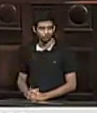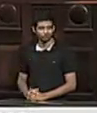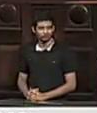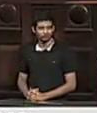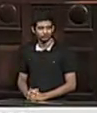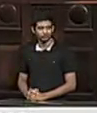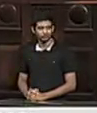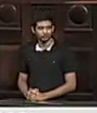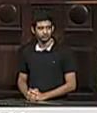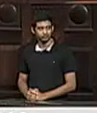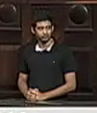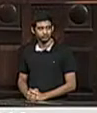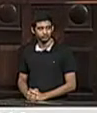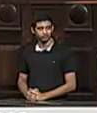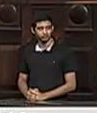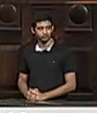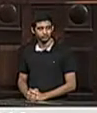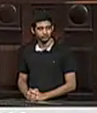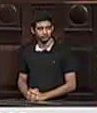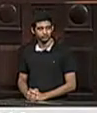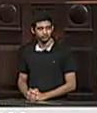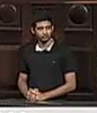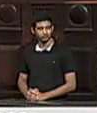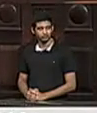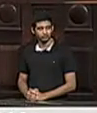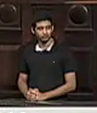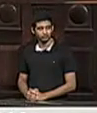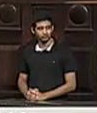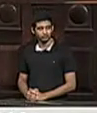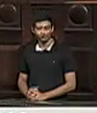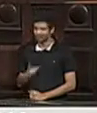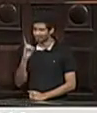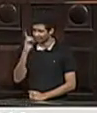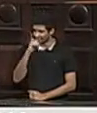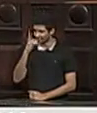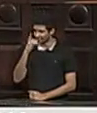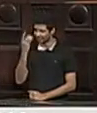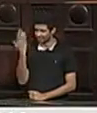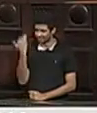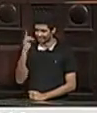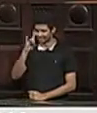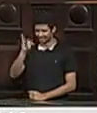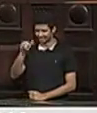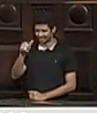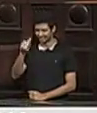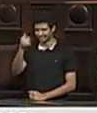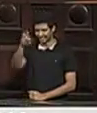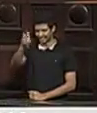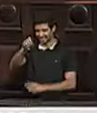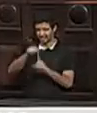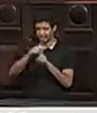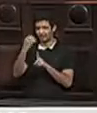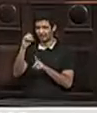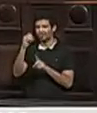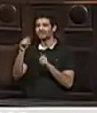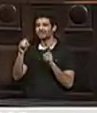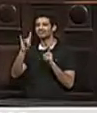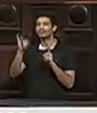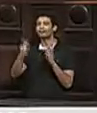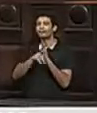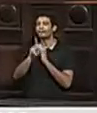domingo foi 15 de outubro, dia do professor.